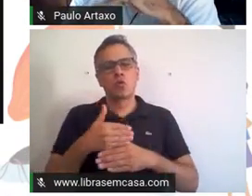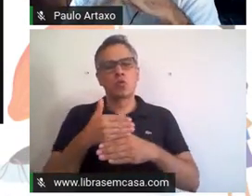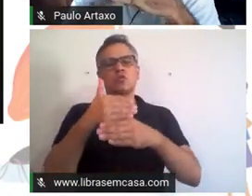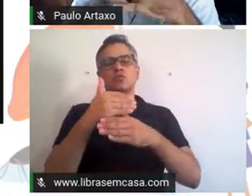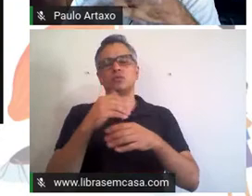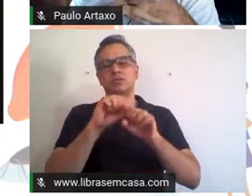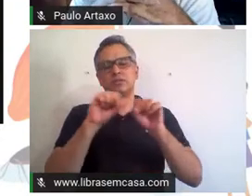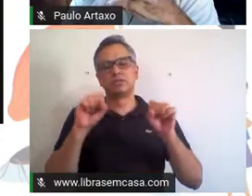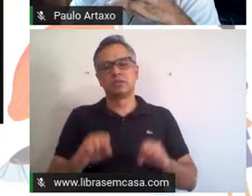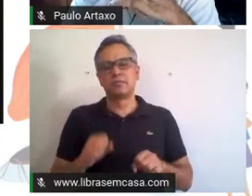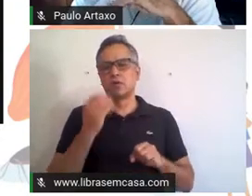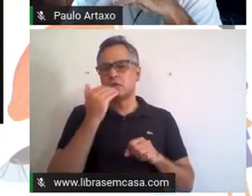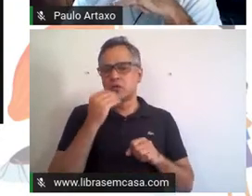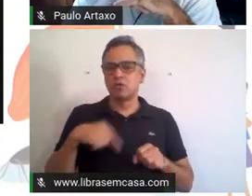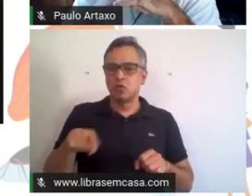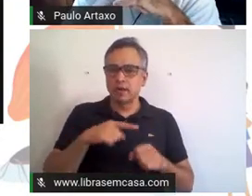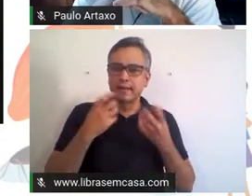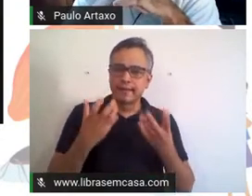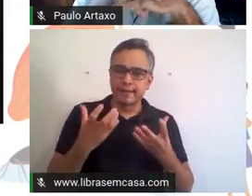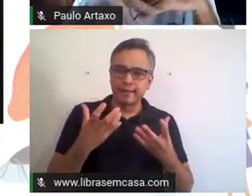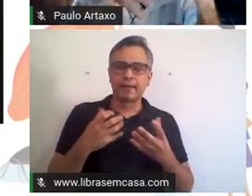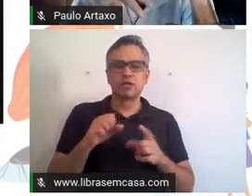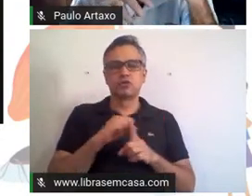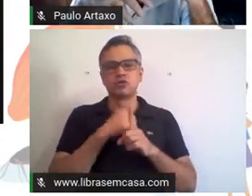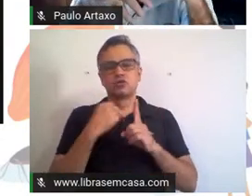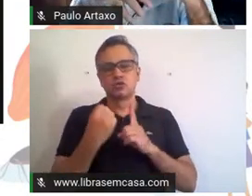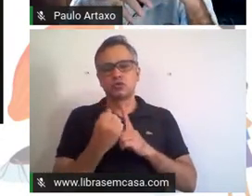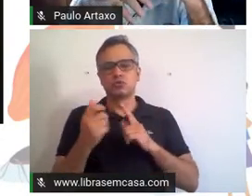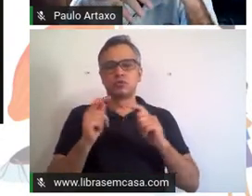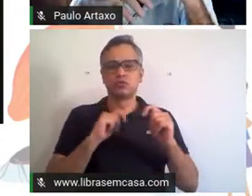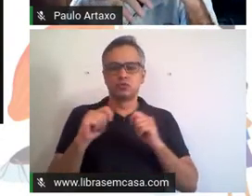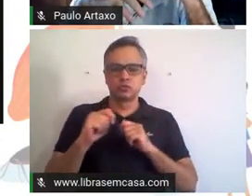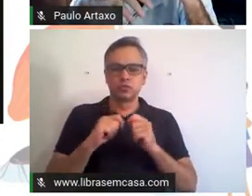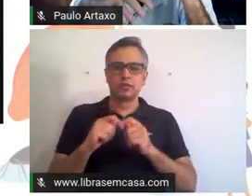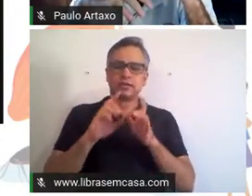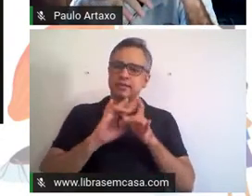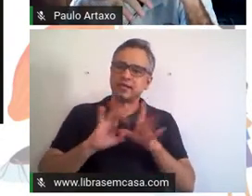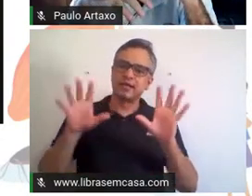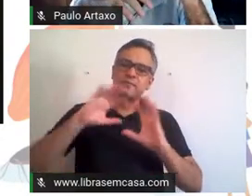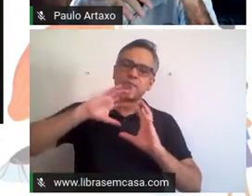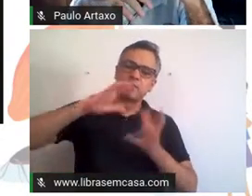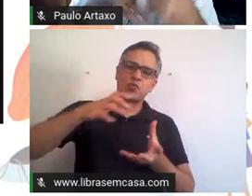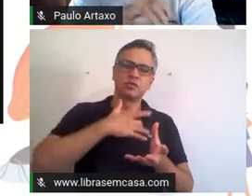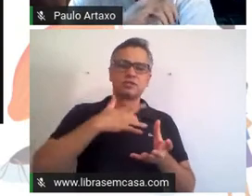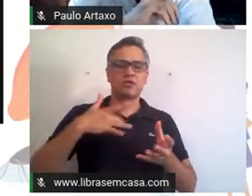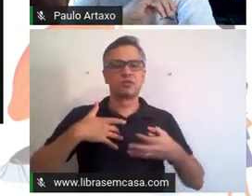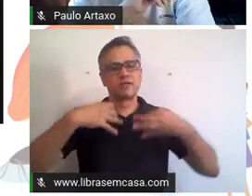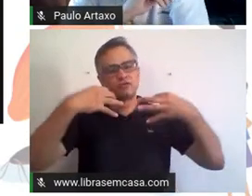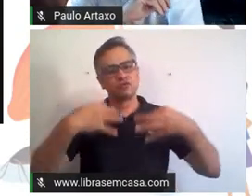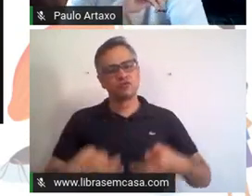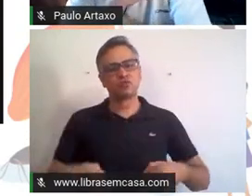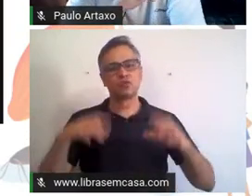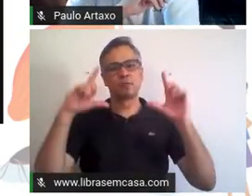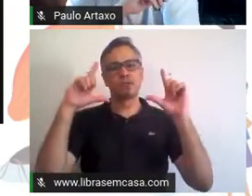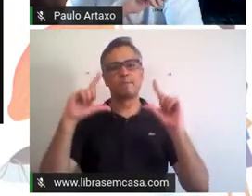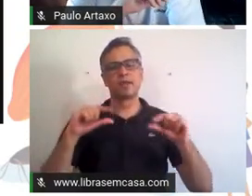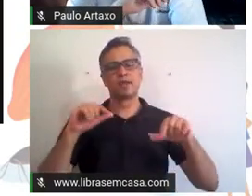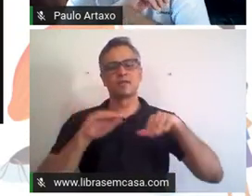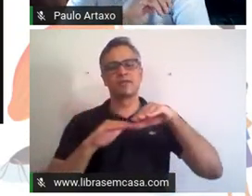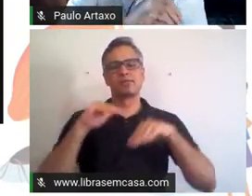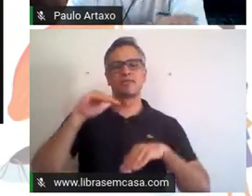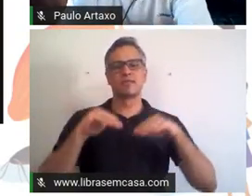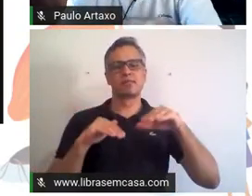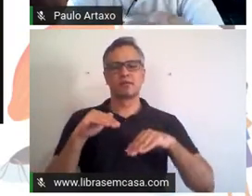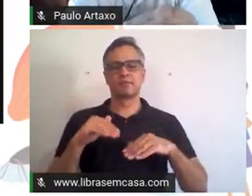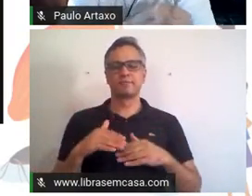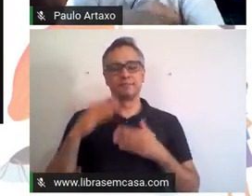sistema socioeconômico que a gente quer, que, né, que nos permita ter um mundo saudável, justo, com menos desigualdades, enfim. Então,